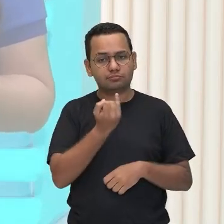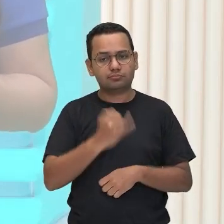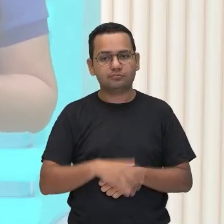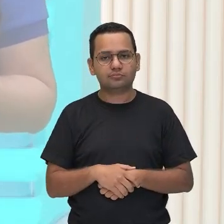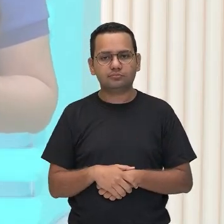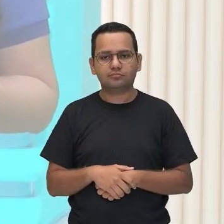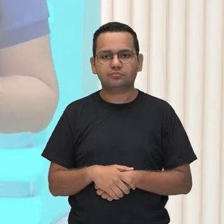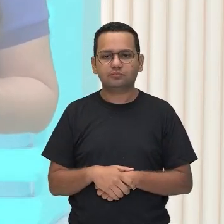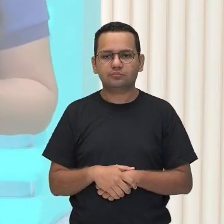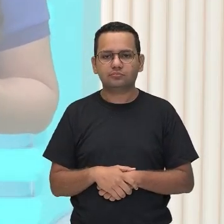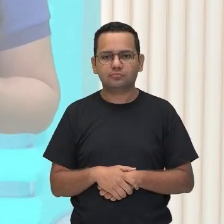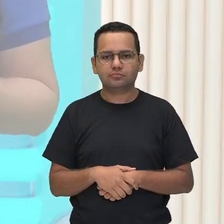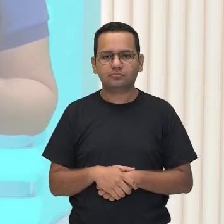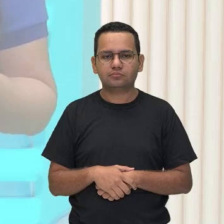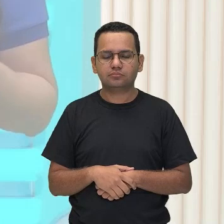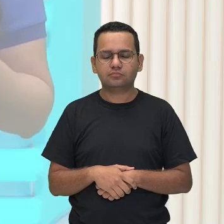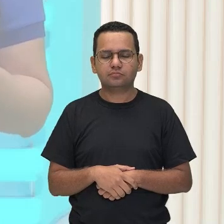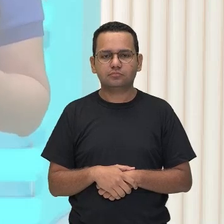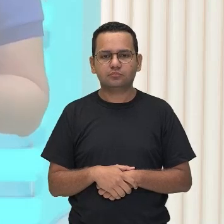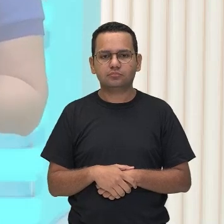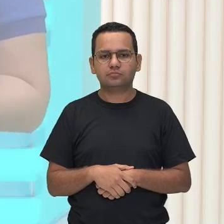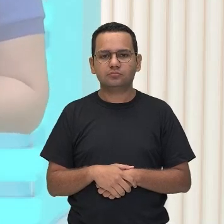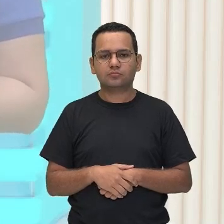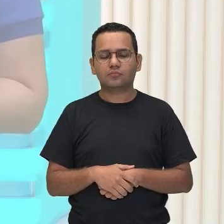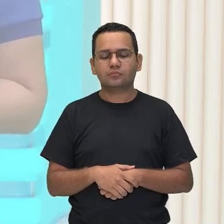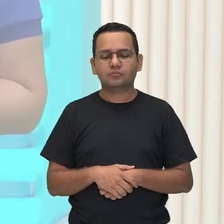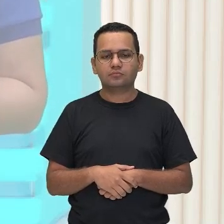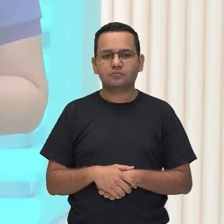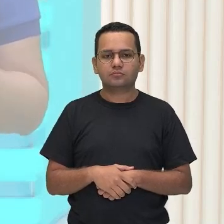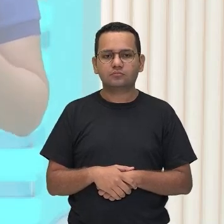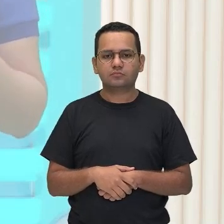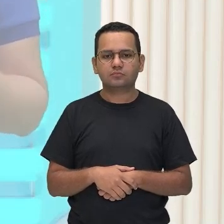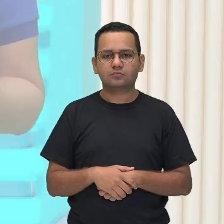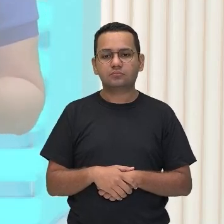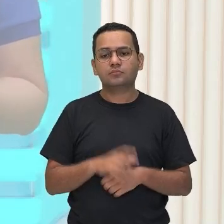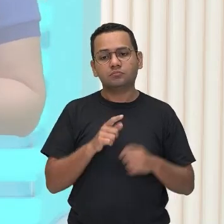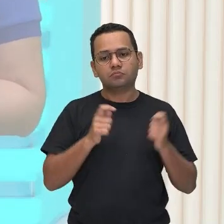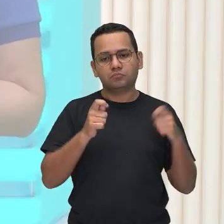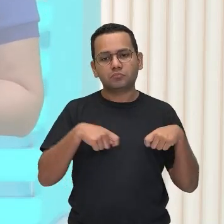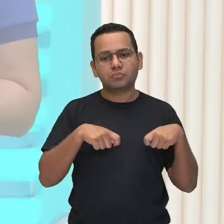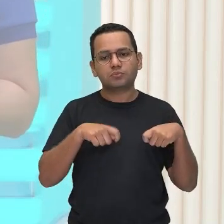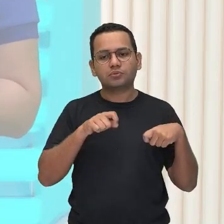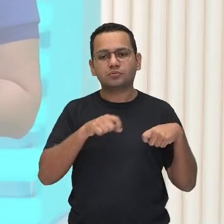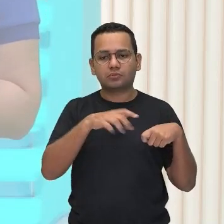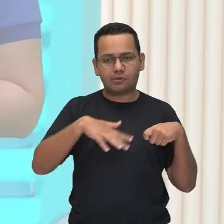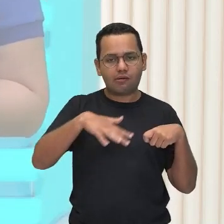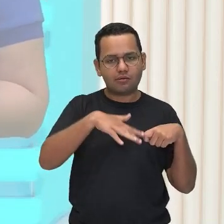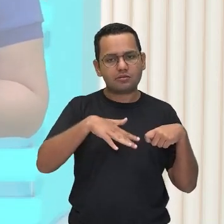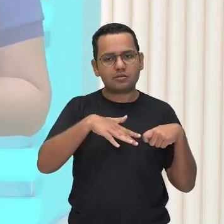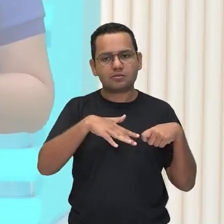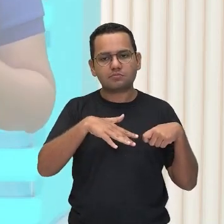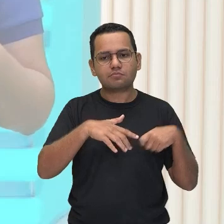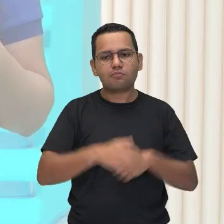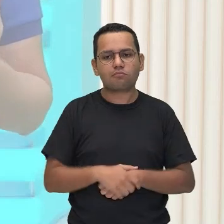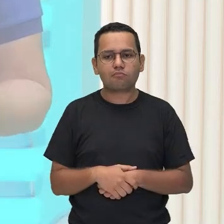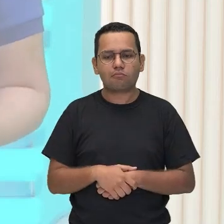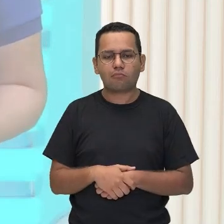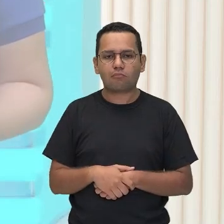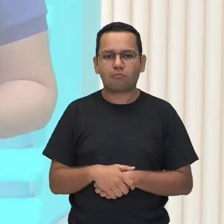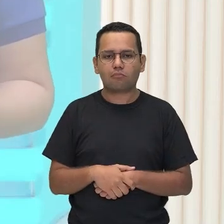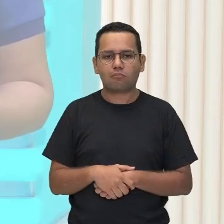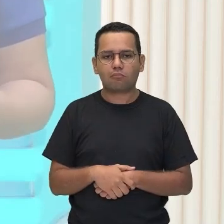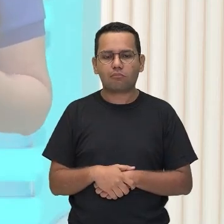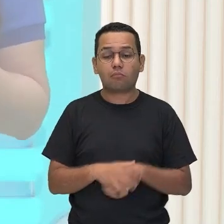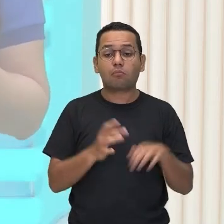é uma uma possibilidade né para você tá eh tendo interesse ali na realização dessas práticas o contato